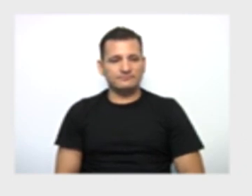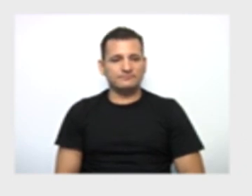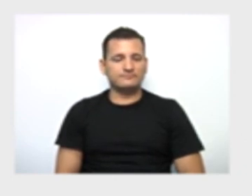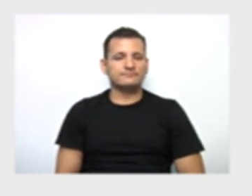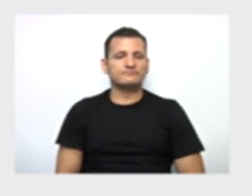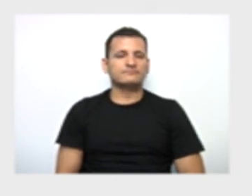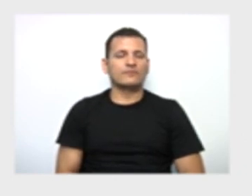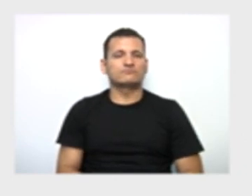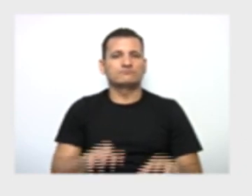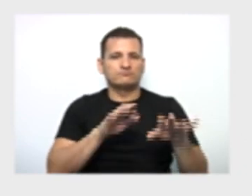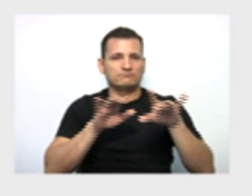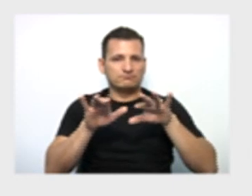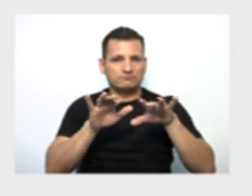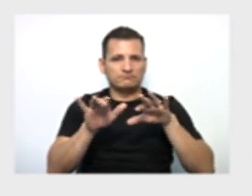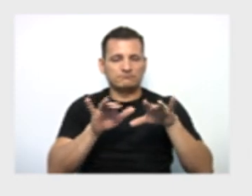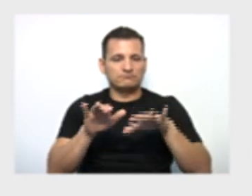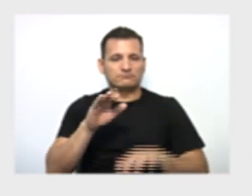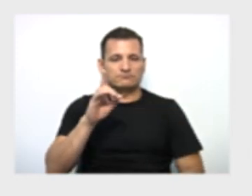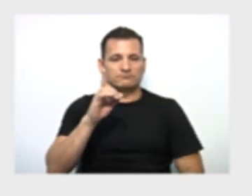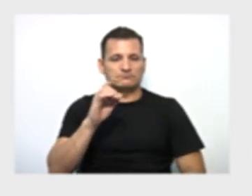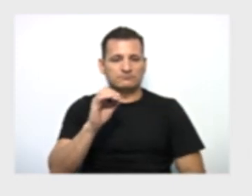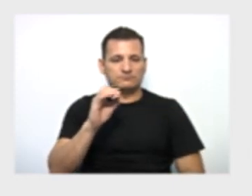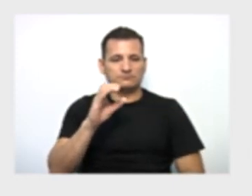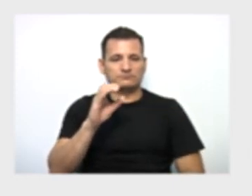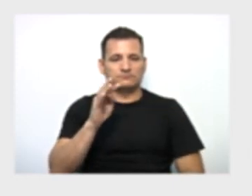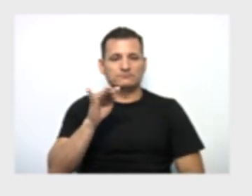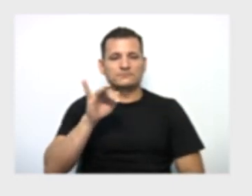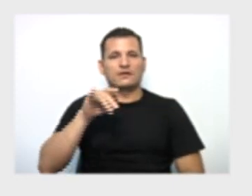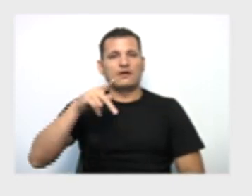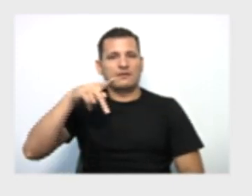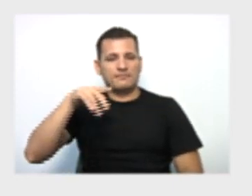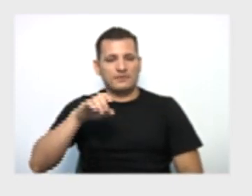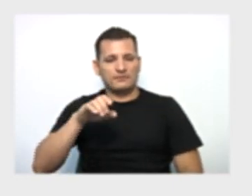type. Nós vamos escrever o quê? Um HTML.